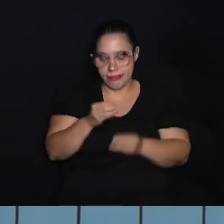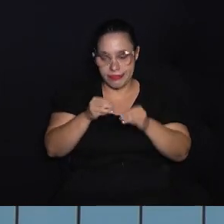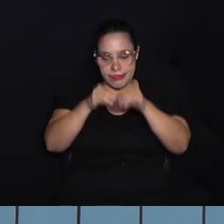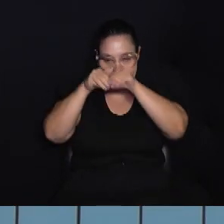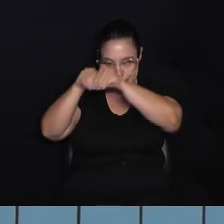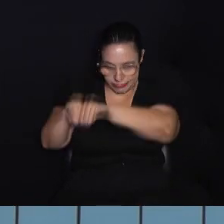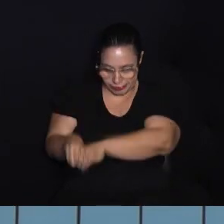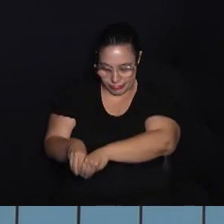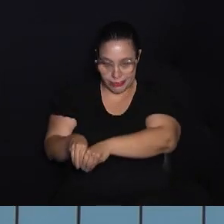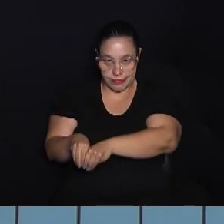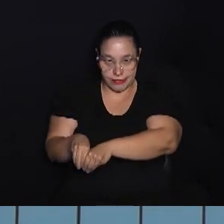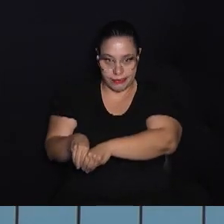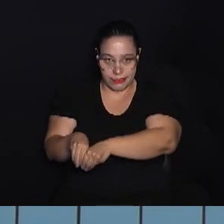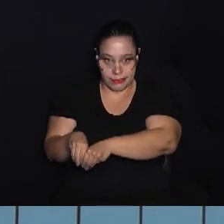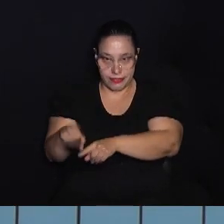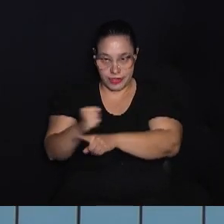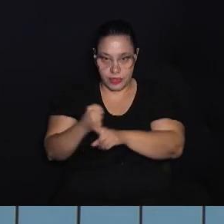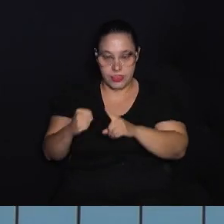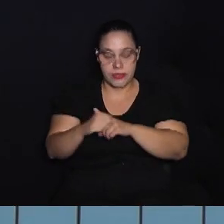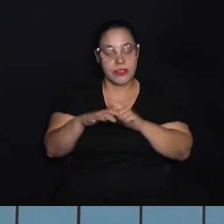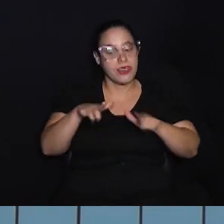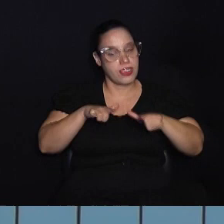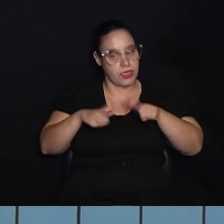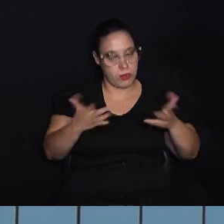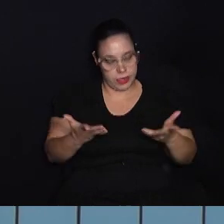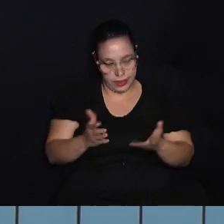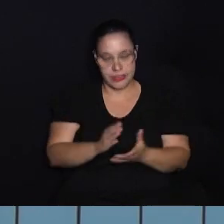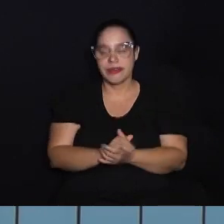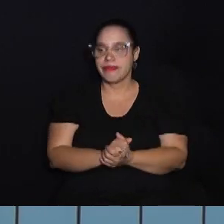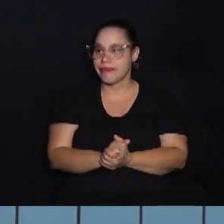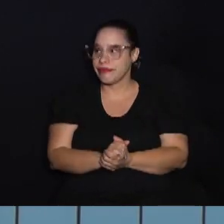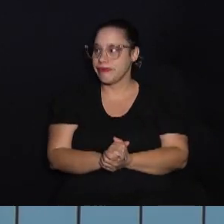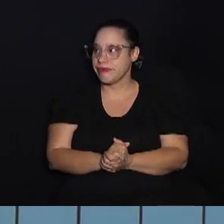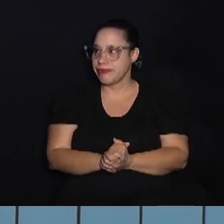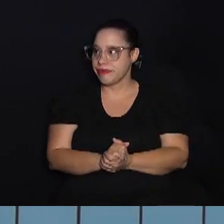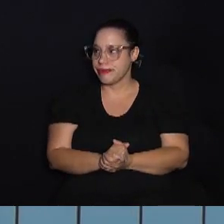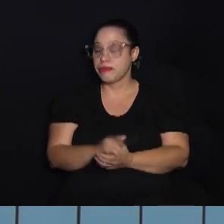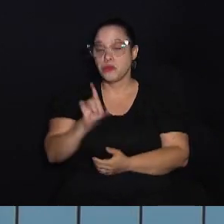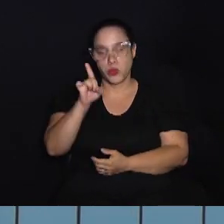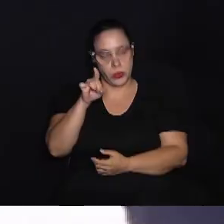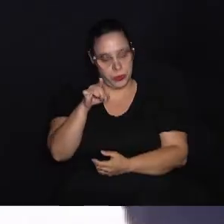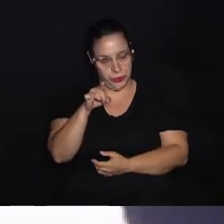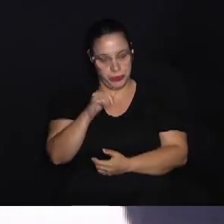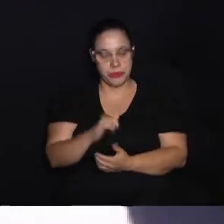para esse descarte, né? E é para isso que a associação tem trabalhado, né?